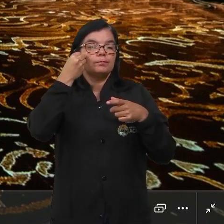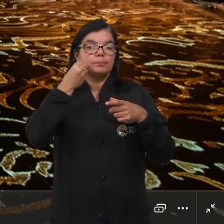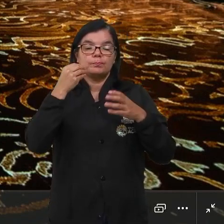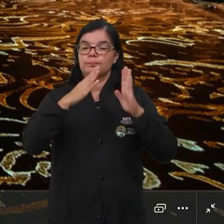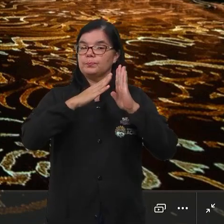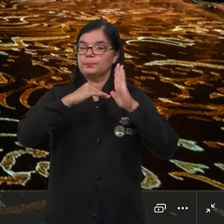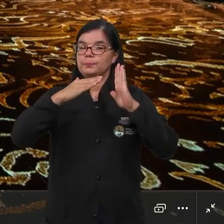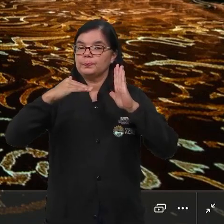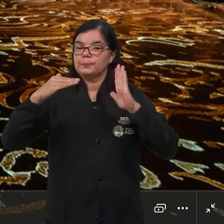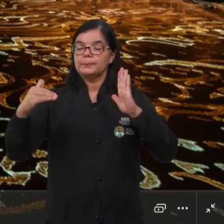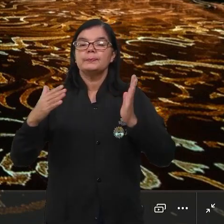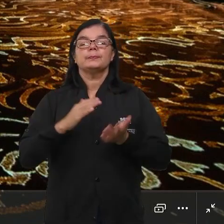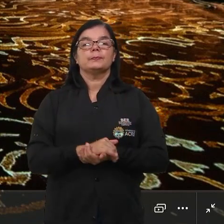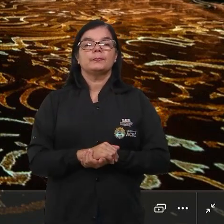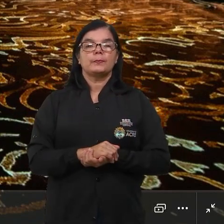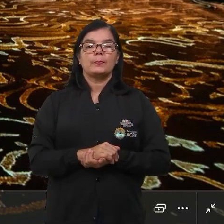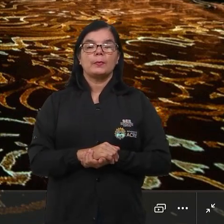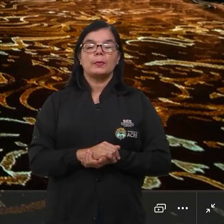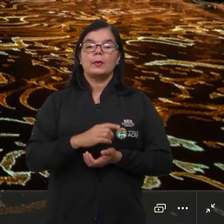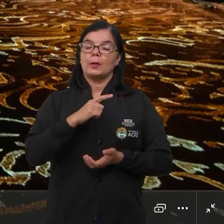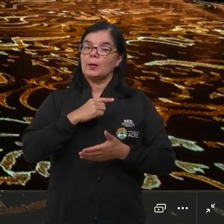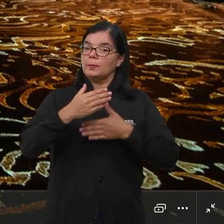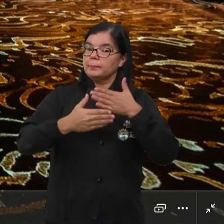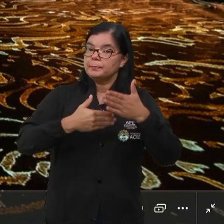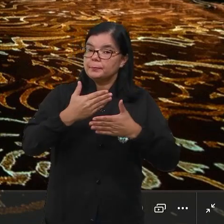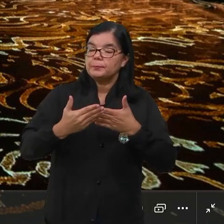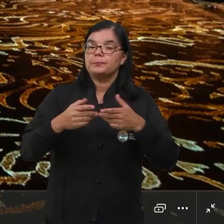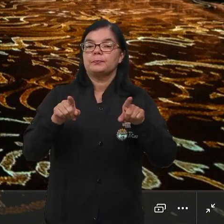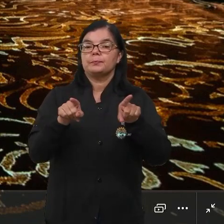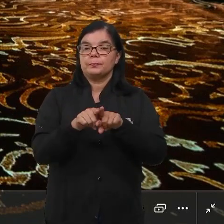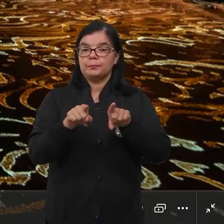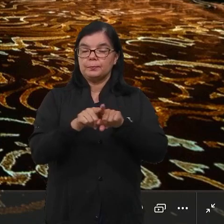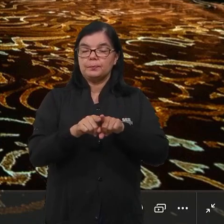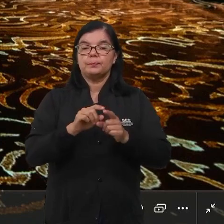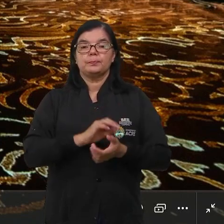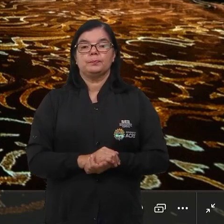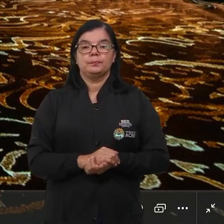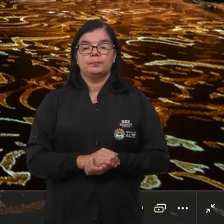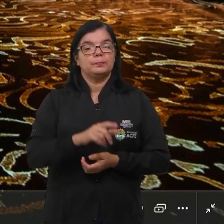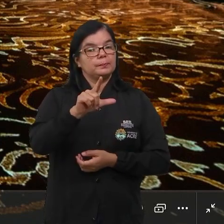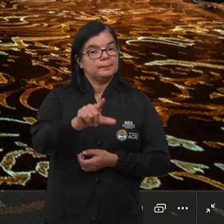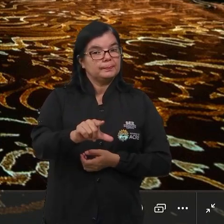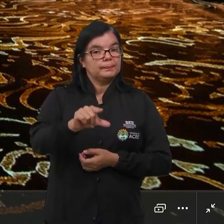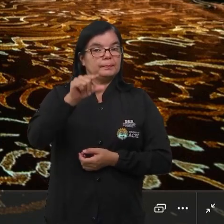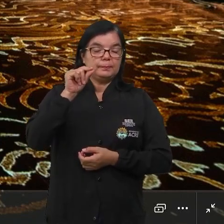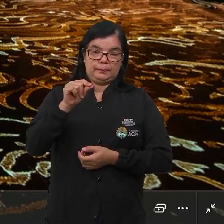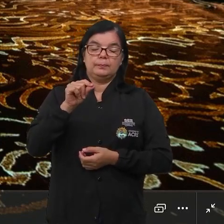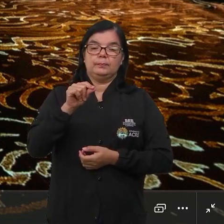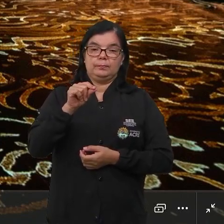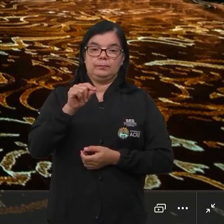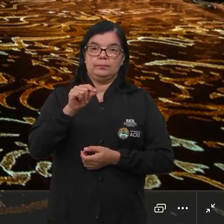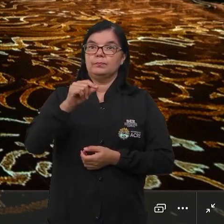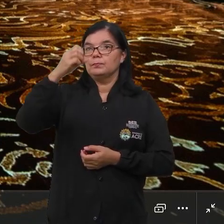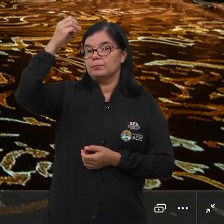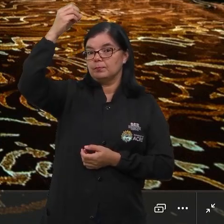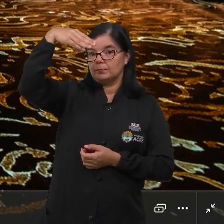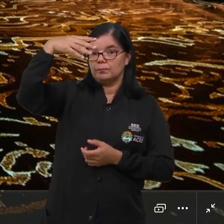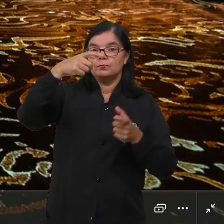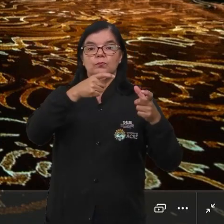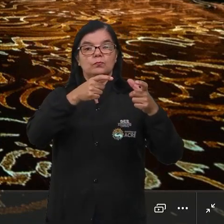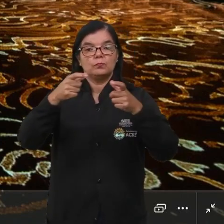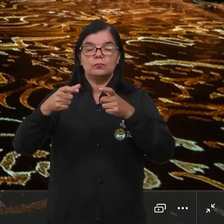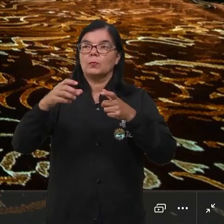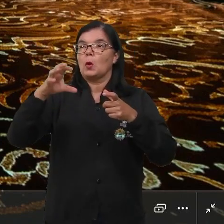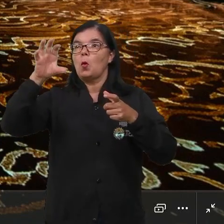estética. Aí nesse processo tem como atividade envolvida a escolha da intensidade e direção da luz. Eu vou colocar a luz em